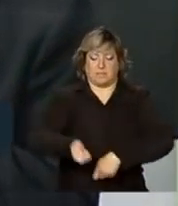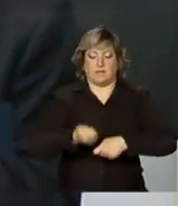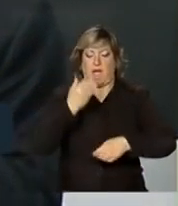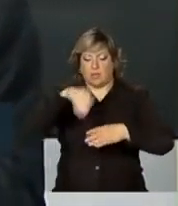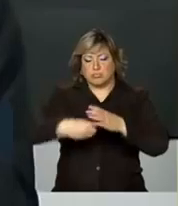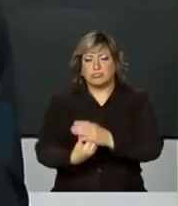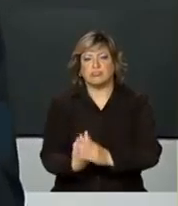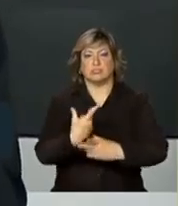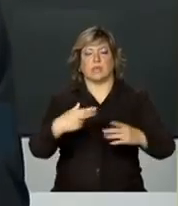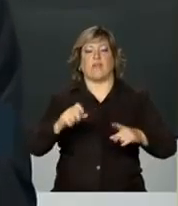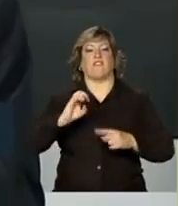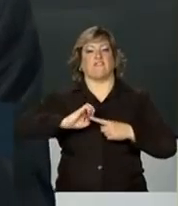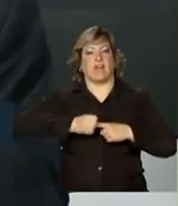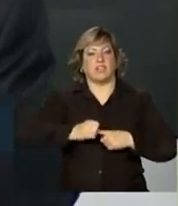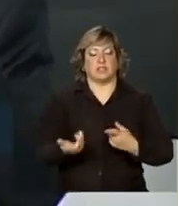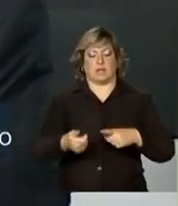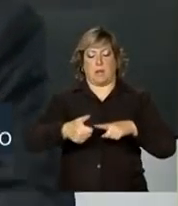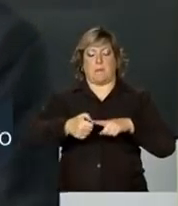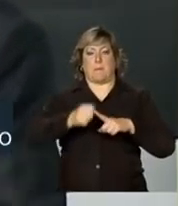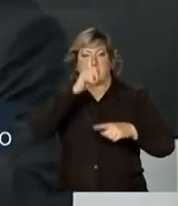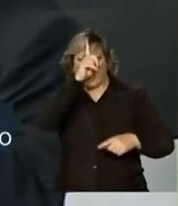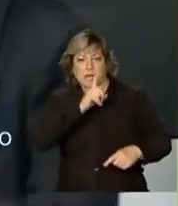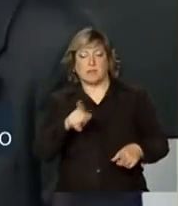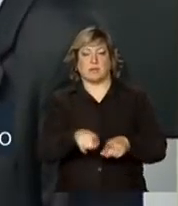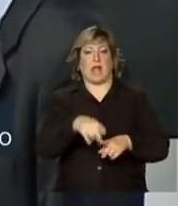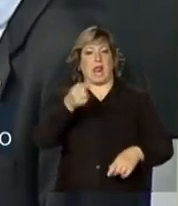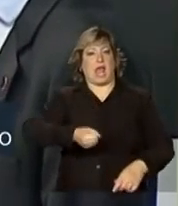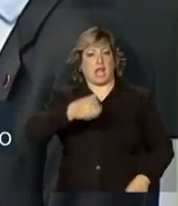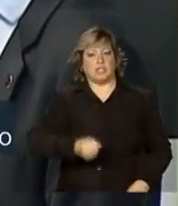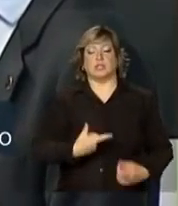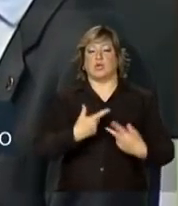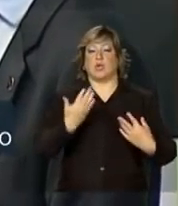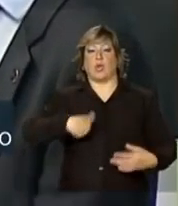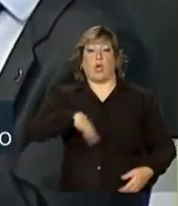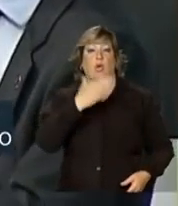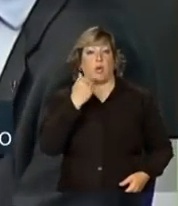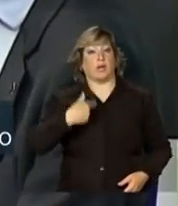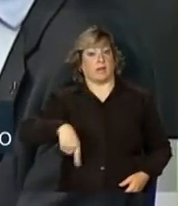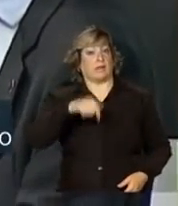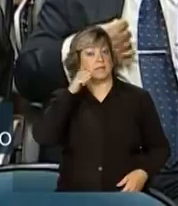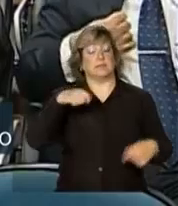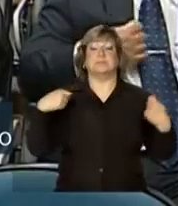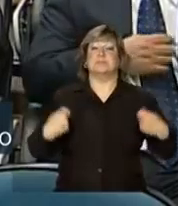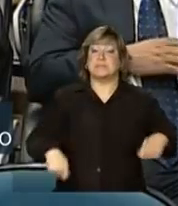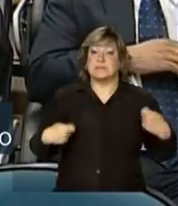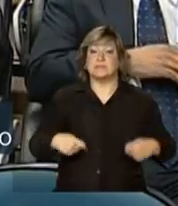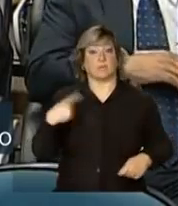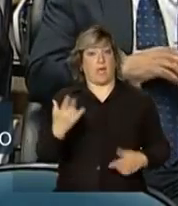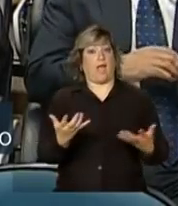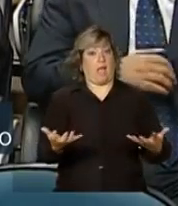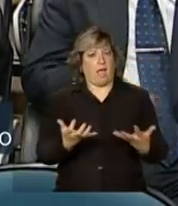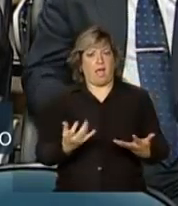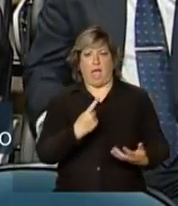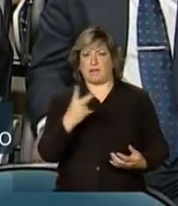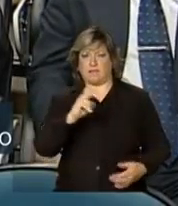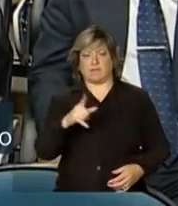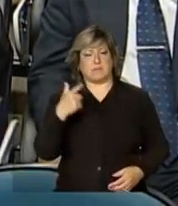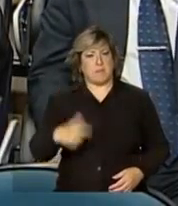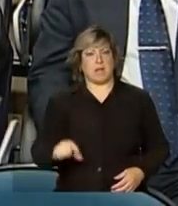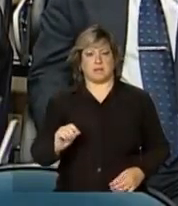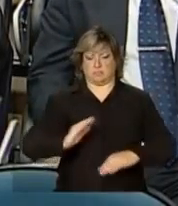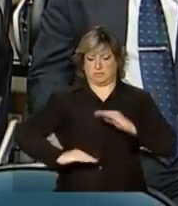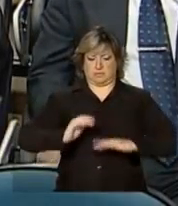feijão, elas produzem o milho, elas produzem o leite, elas produzem o que nós comemos. E elas precisam e querem cada vez mais